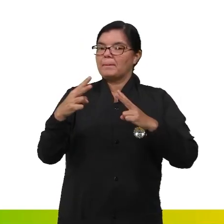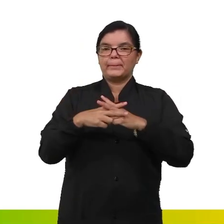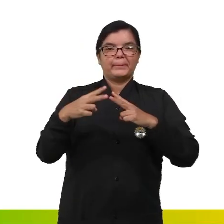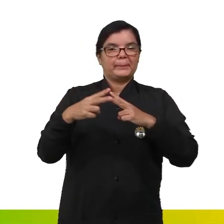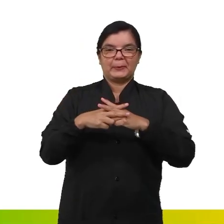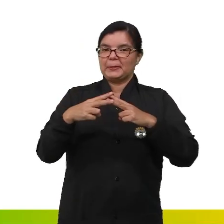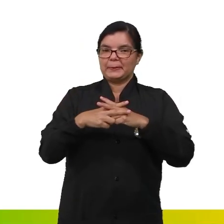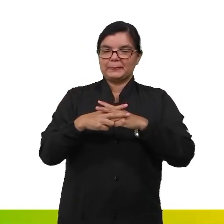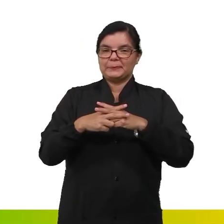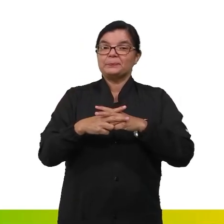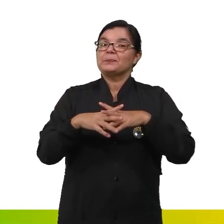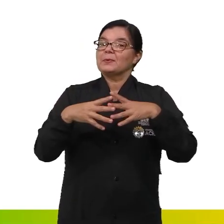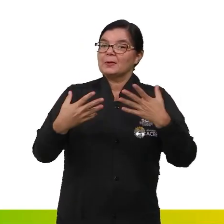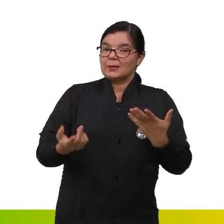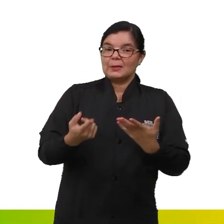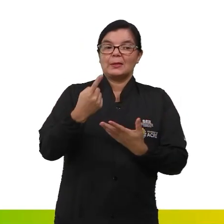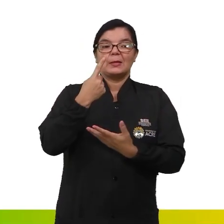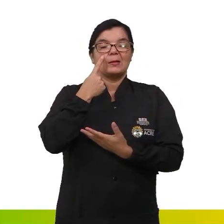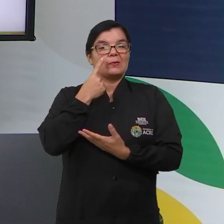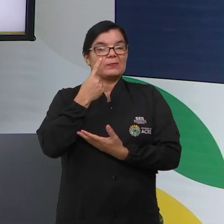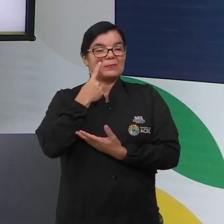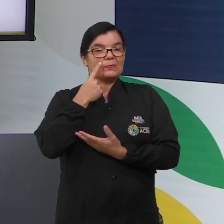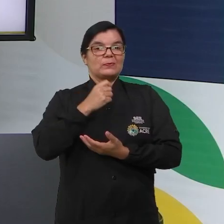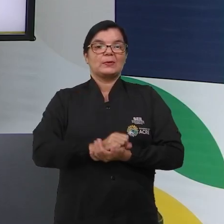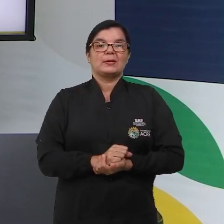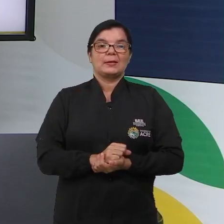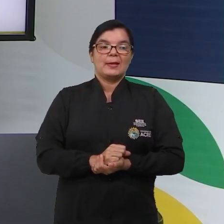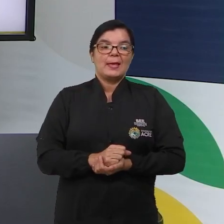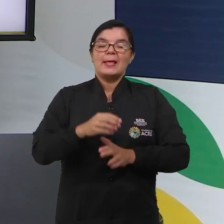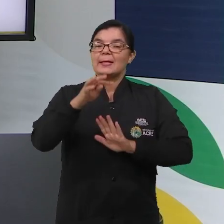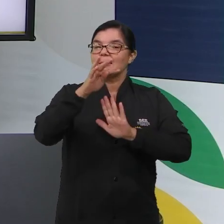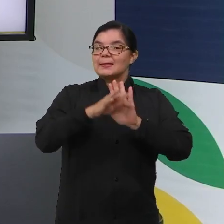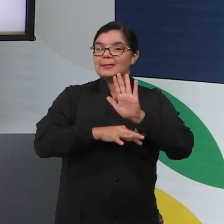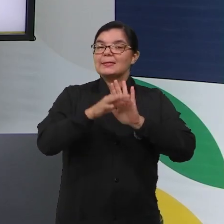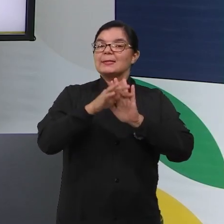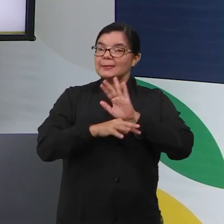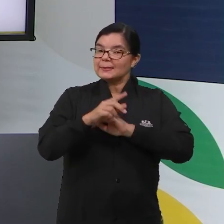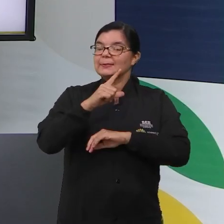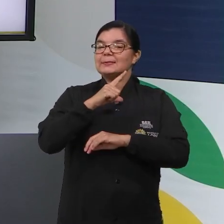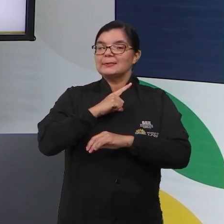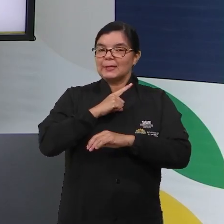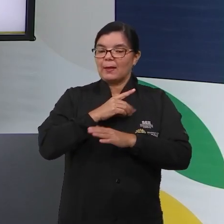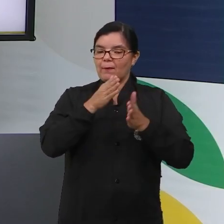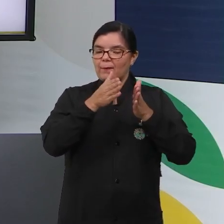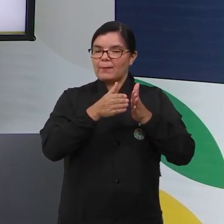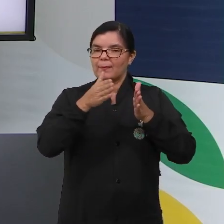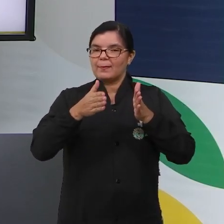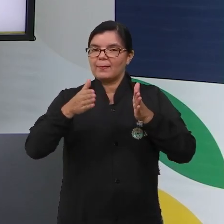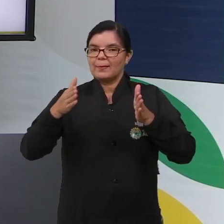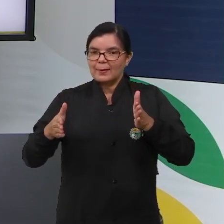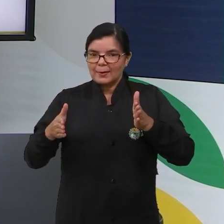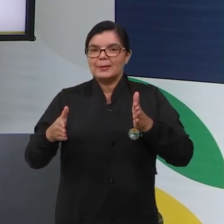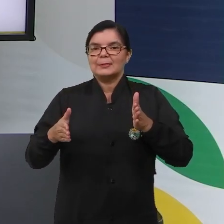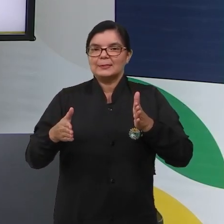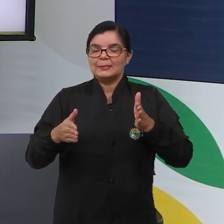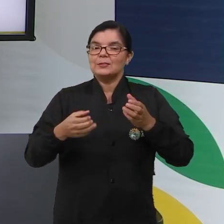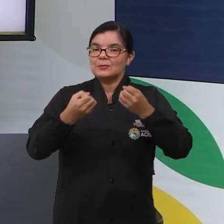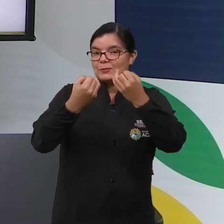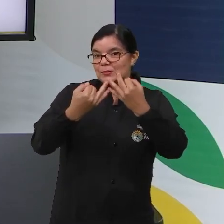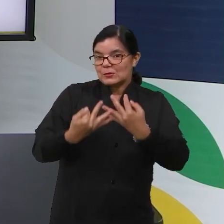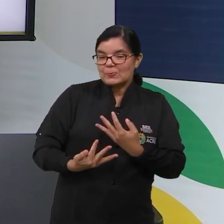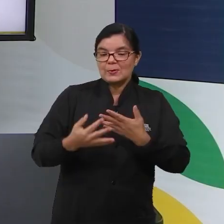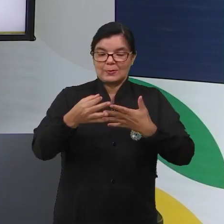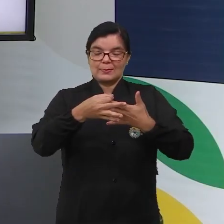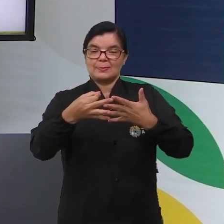brigando com ele. Então, observa aqui, pessoal, que esse texto ele tem uma sequência lógico-discursiva, que